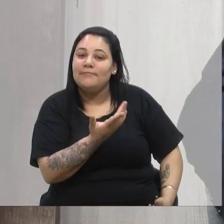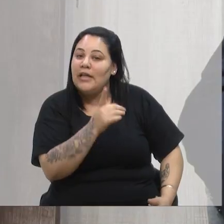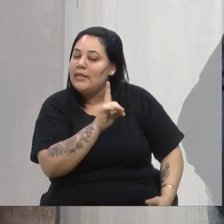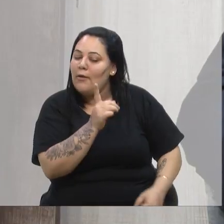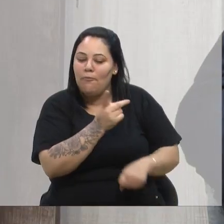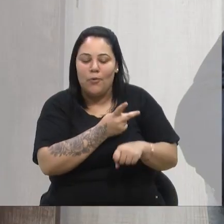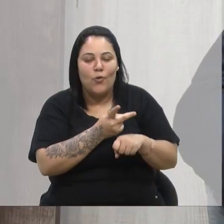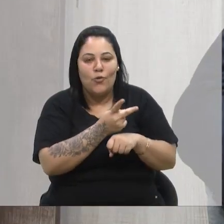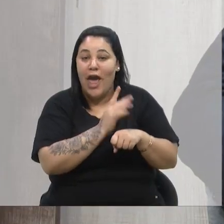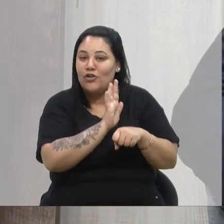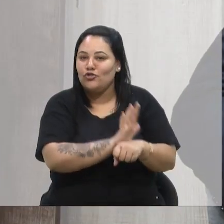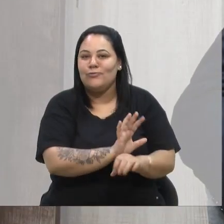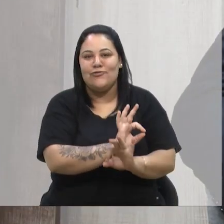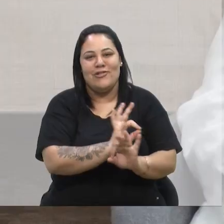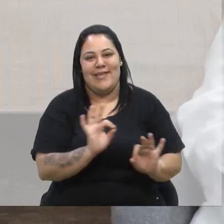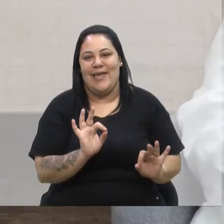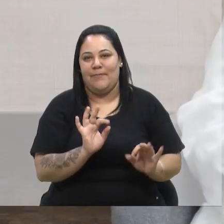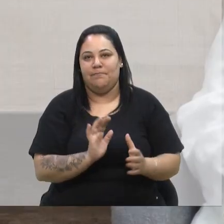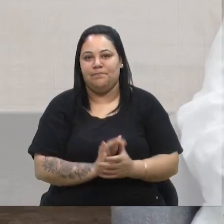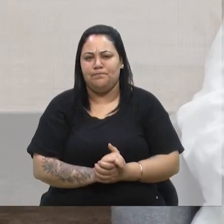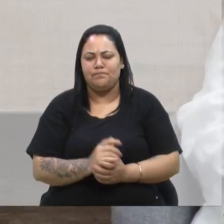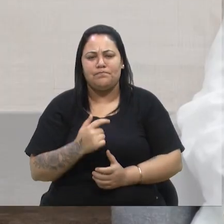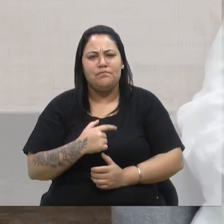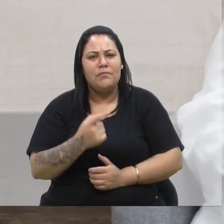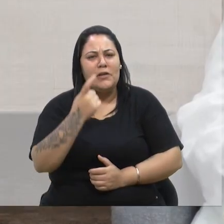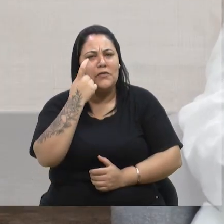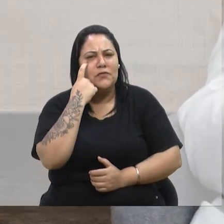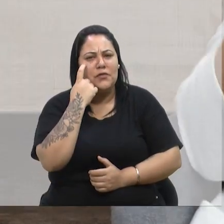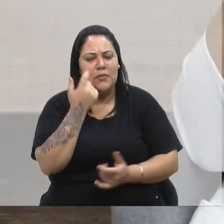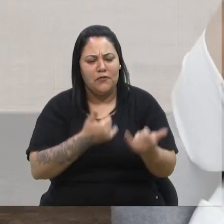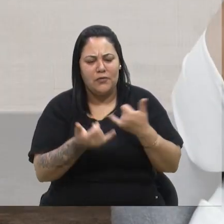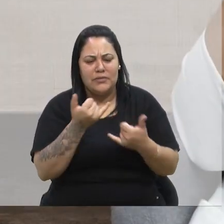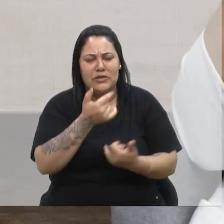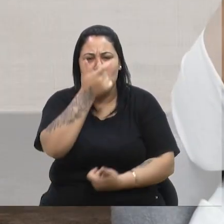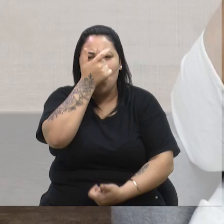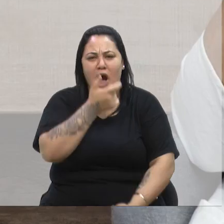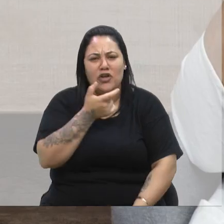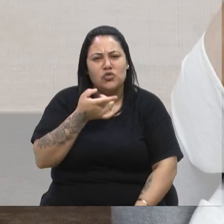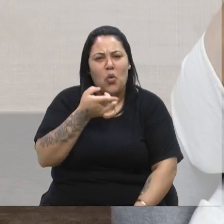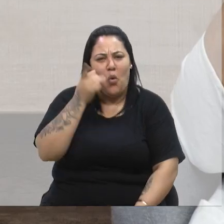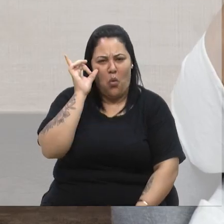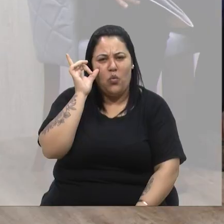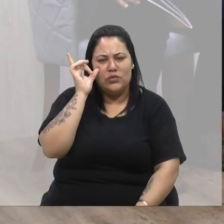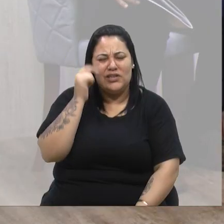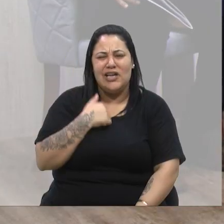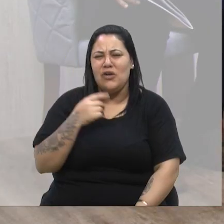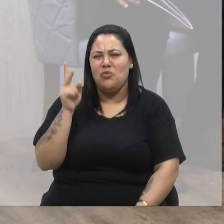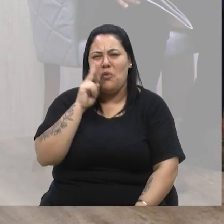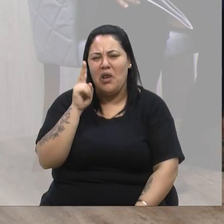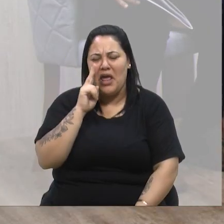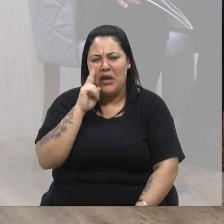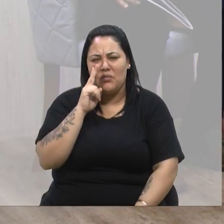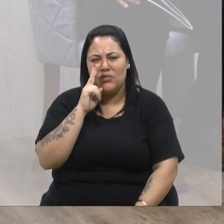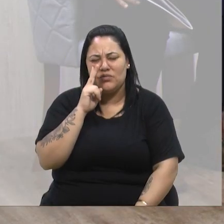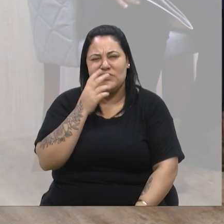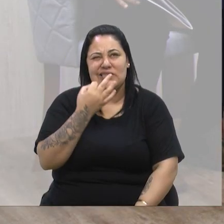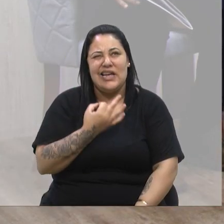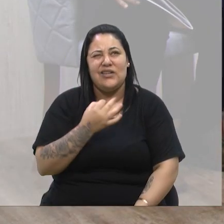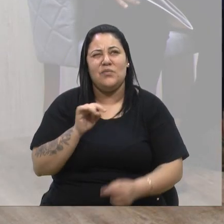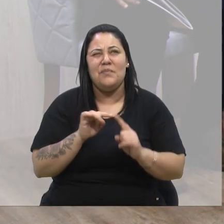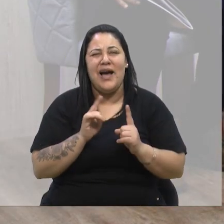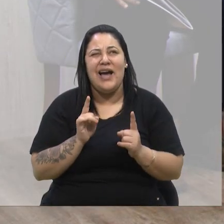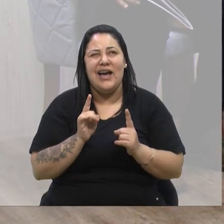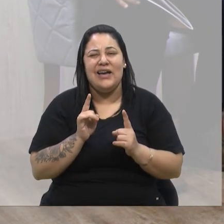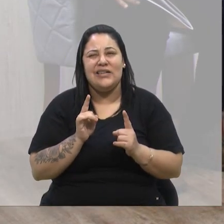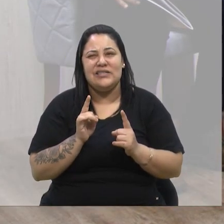ajuda. Muitos não buscam ajuda. Eu vi uma estatística, eu acho que ontem, que eu não lembro agora, mas é que assim, era